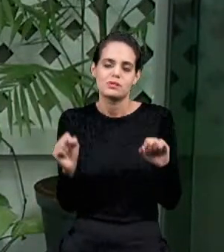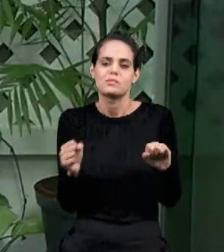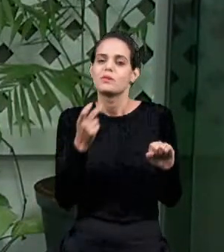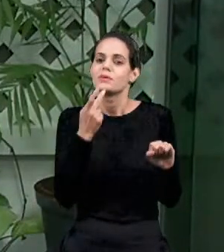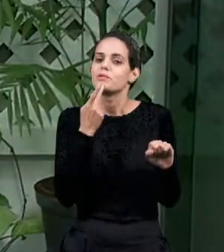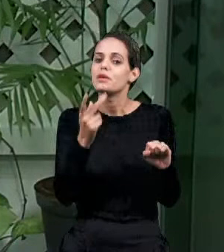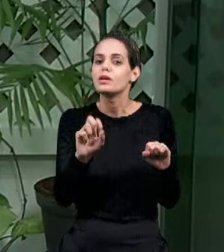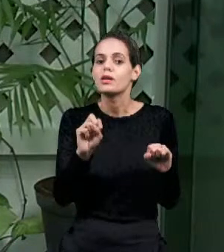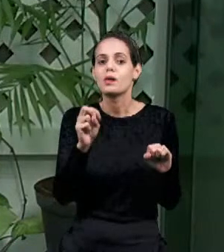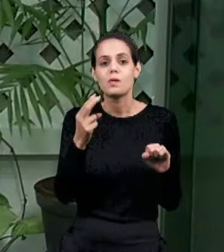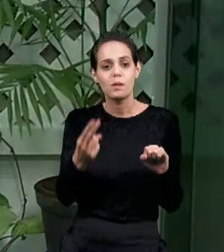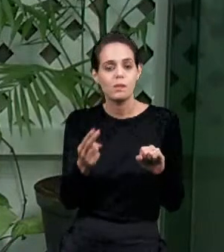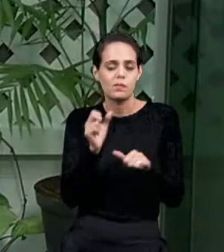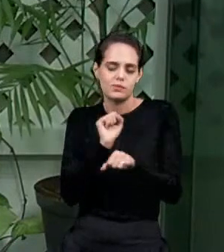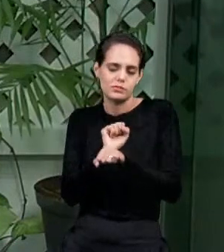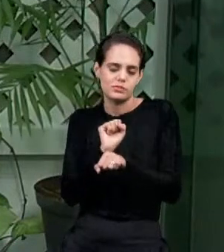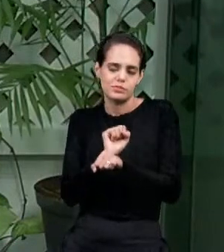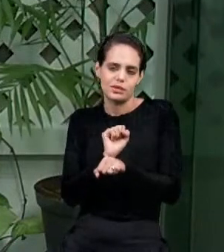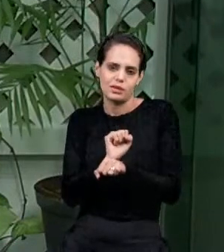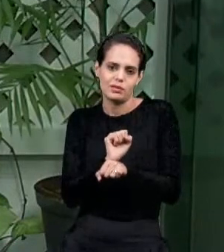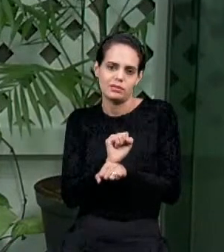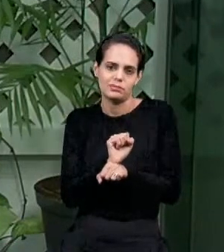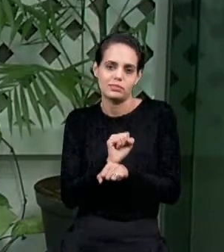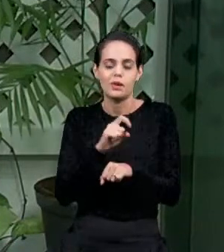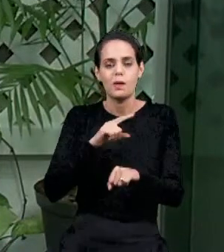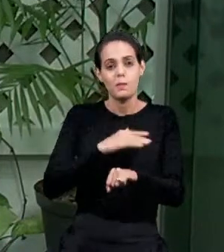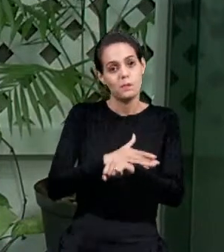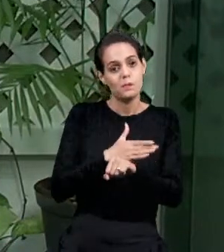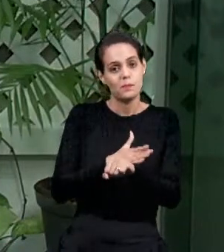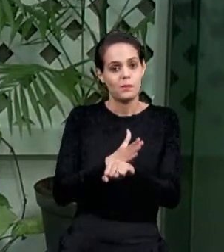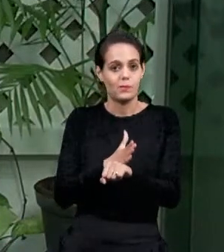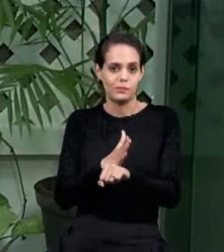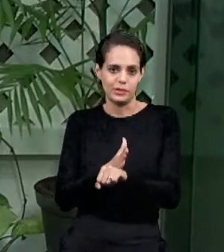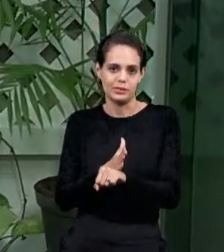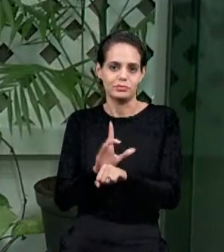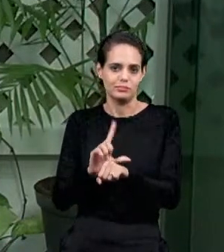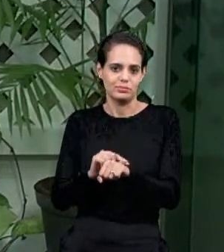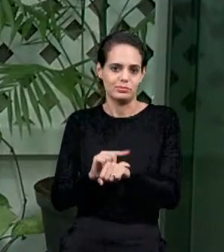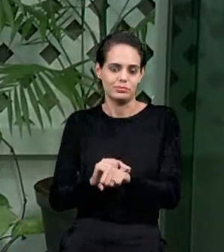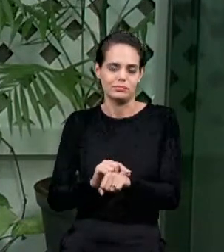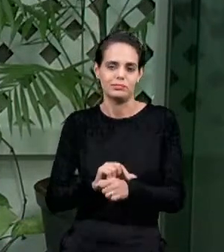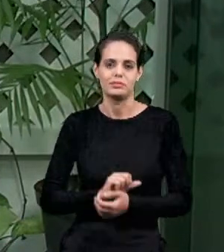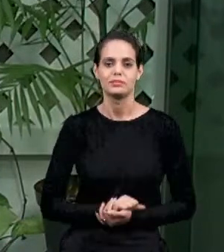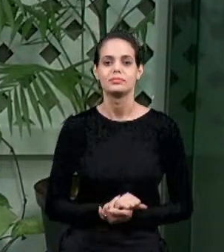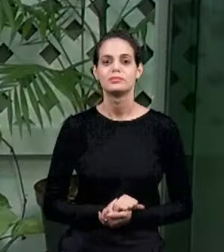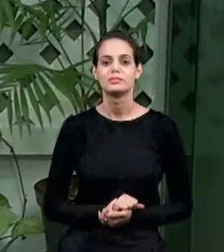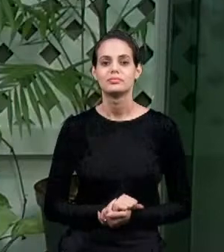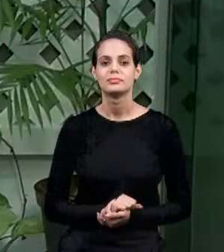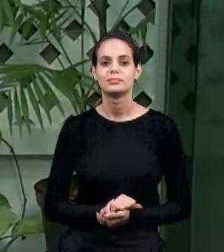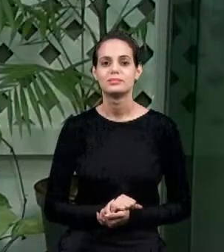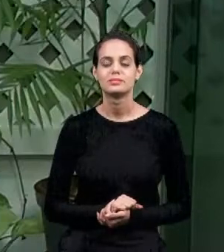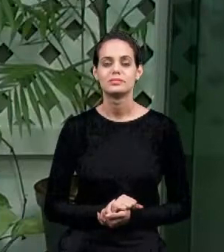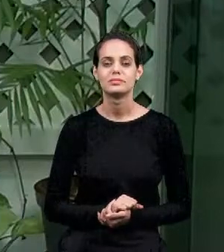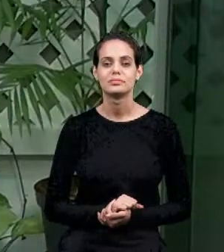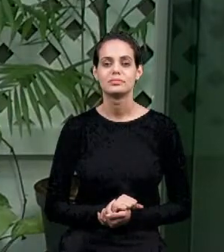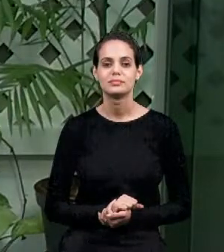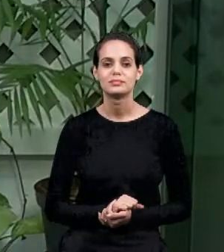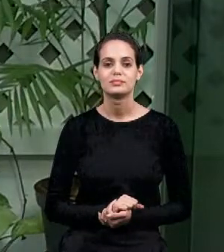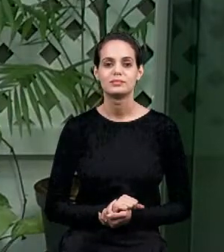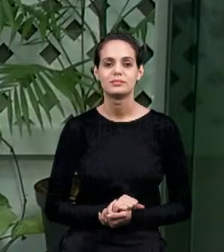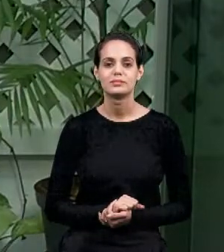ou podemos aguardar o momento. Dentro de 10 a 12 minutos estaríamos